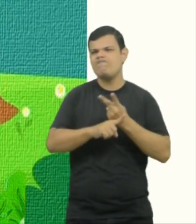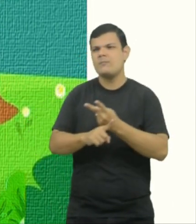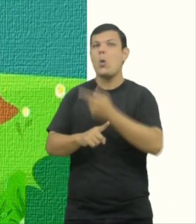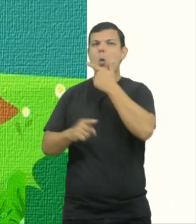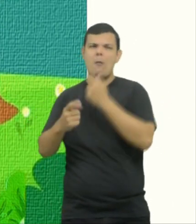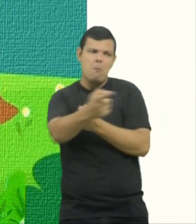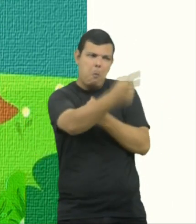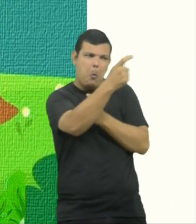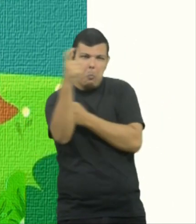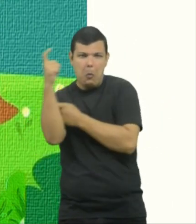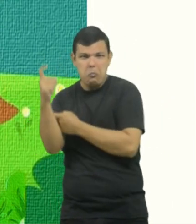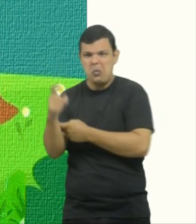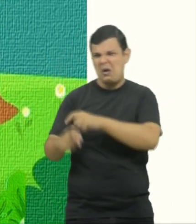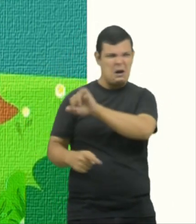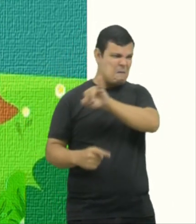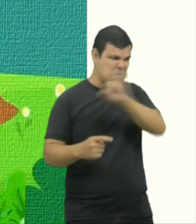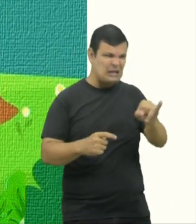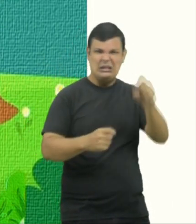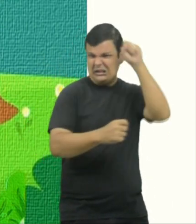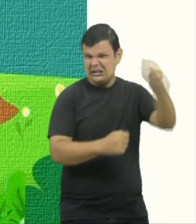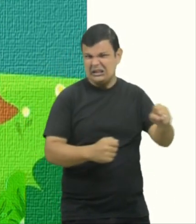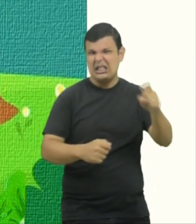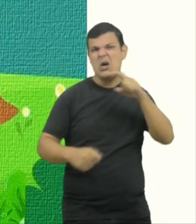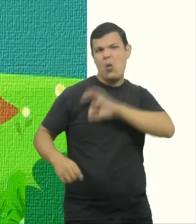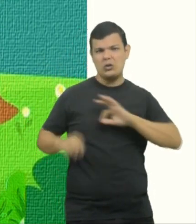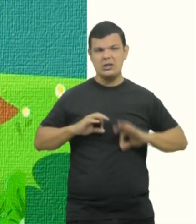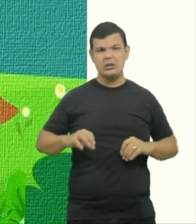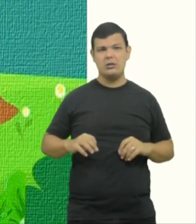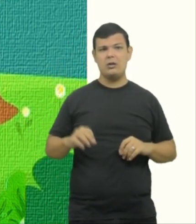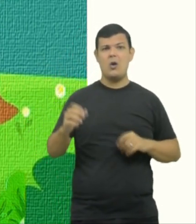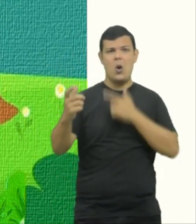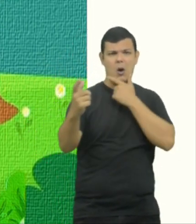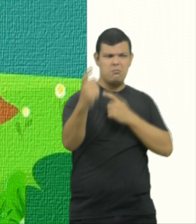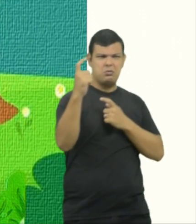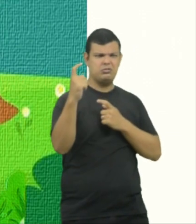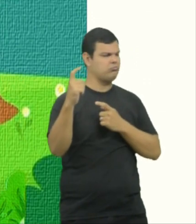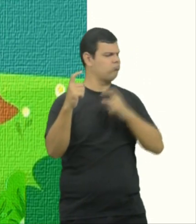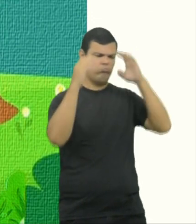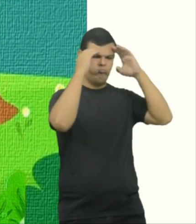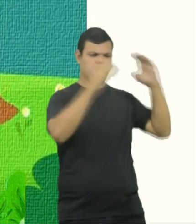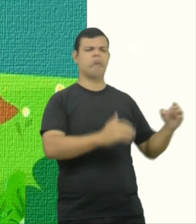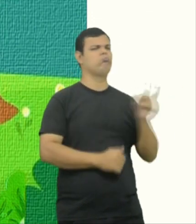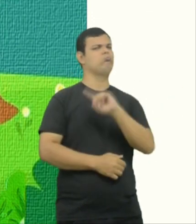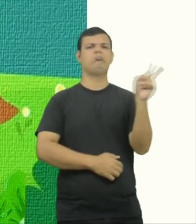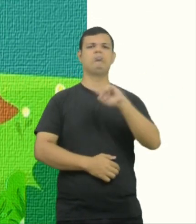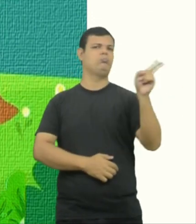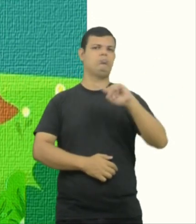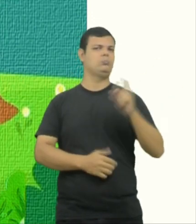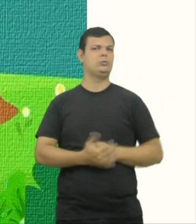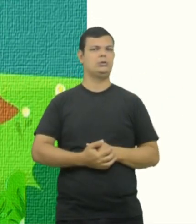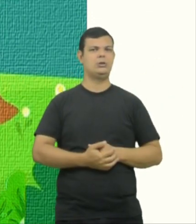quis. O macaco foi até a onça pedir a ela que comesse o cachorro. A onça não